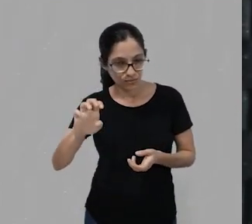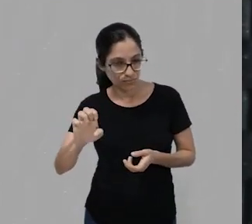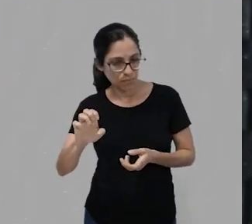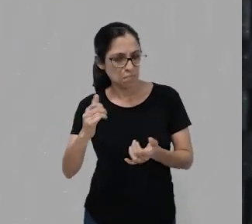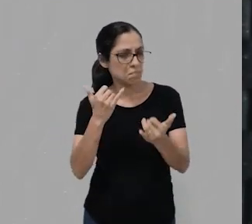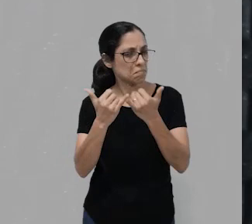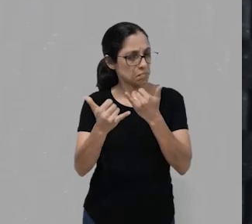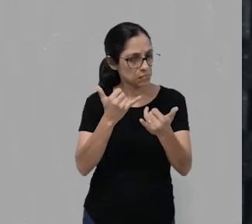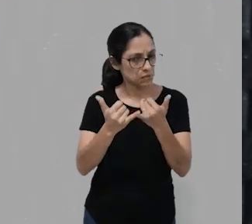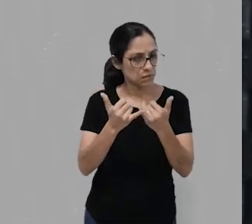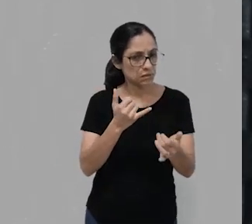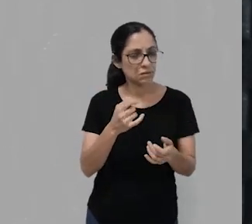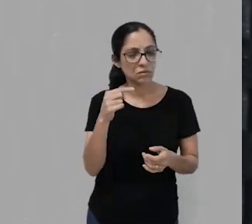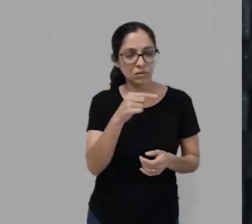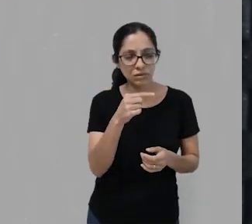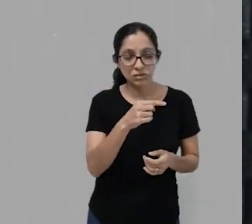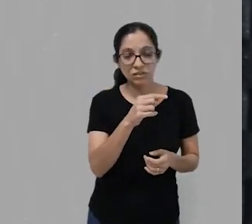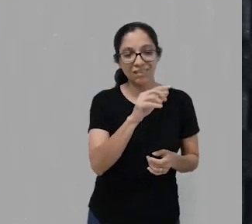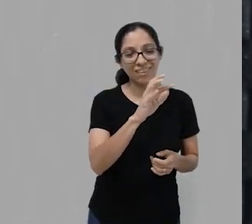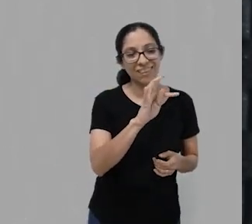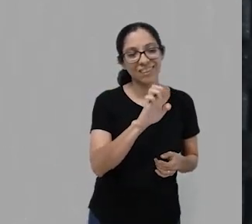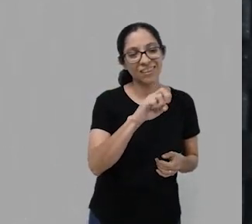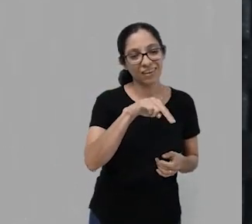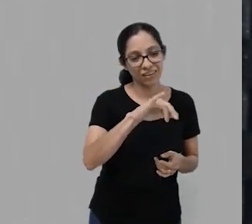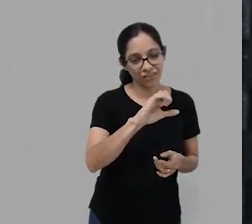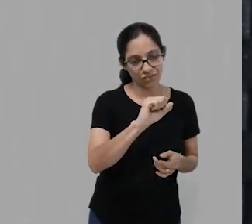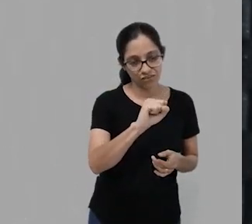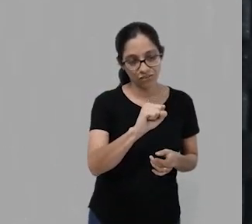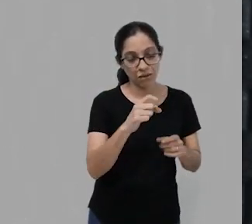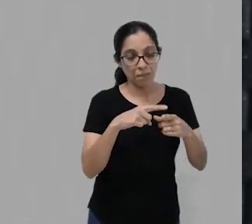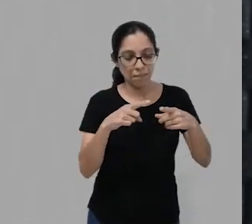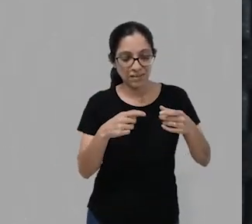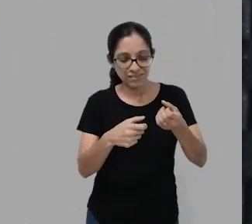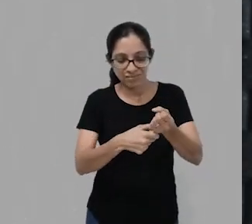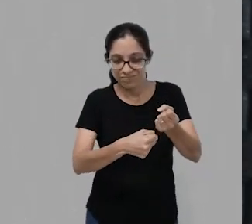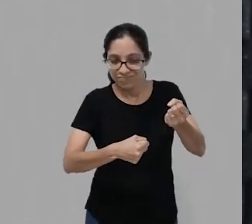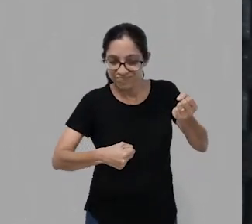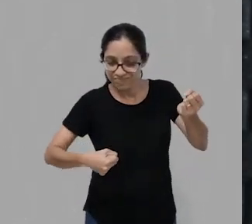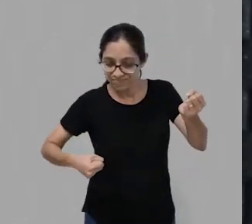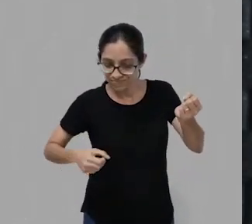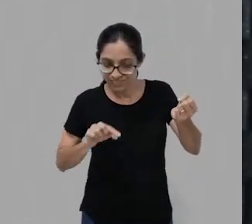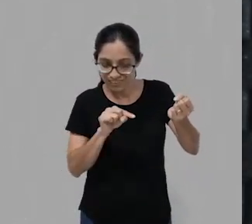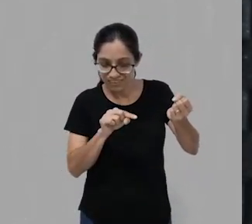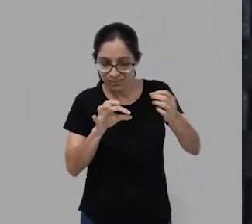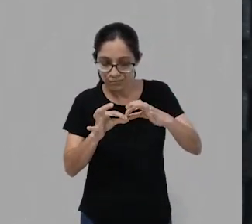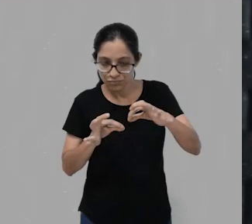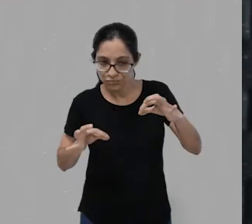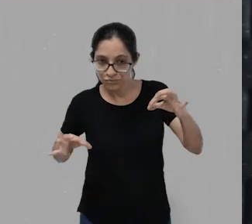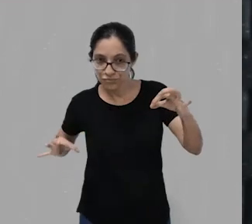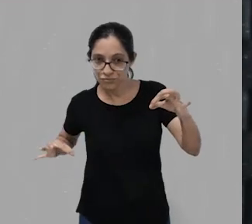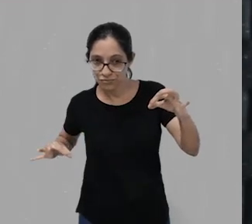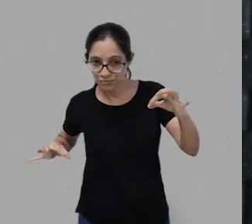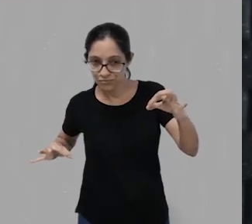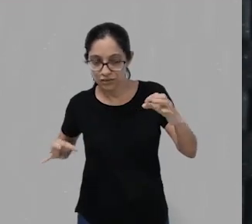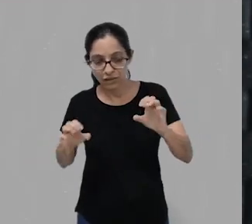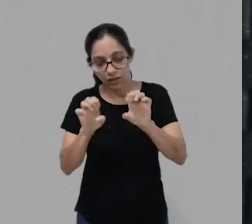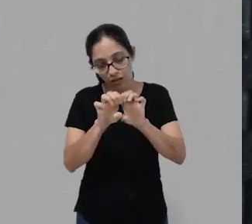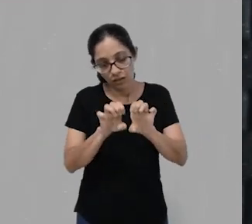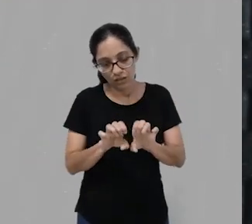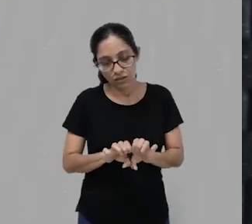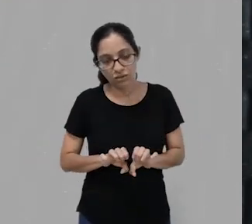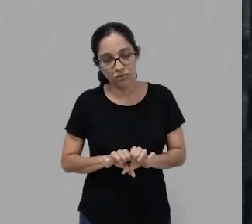que com uma haste muito mais o que? Alongada. No tênis tem o cabo e já tem ali a raquete, a estrutura da